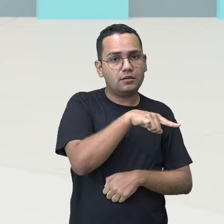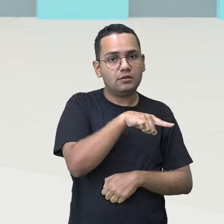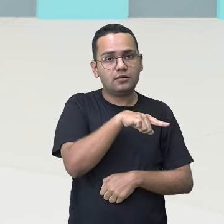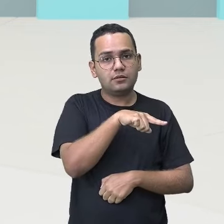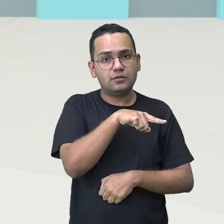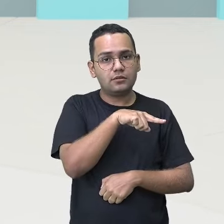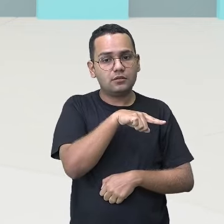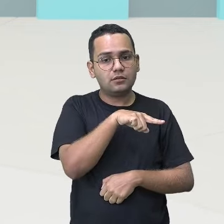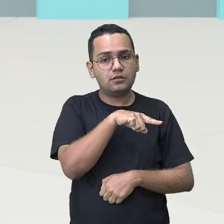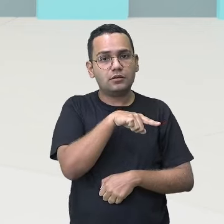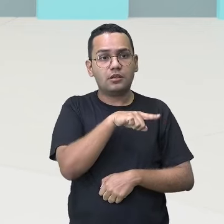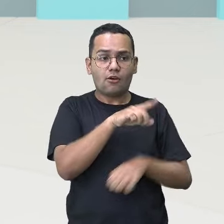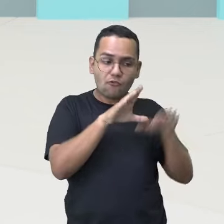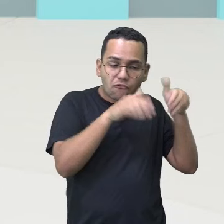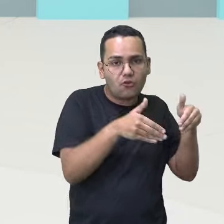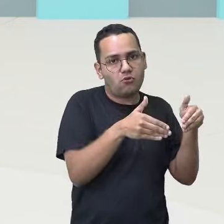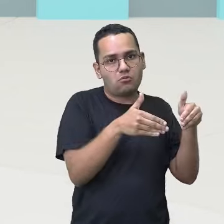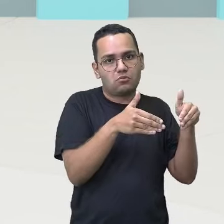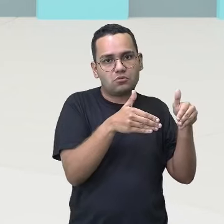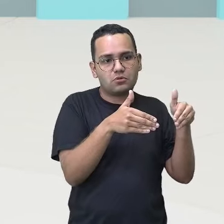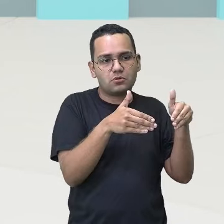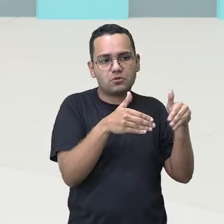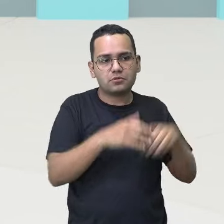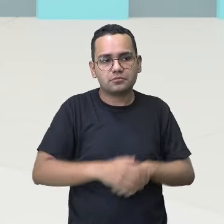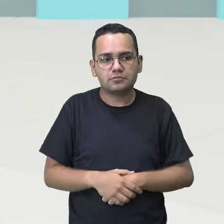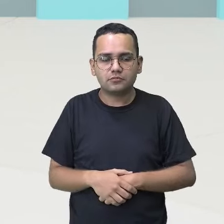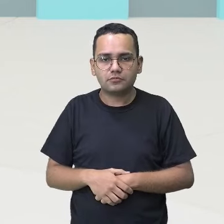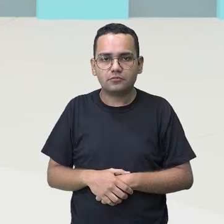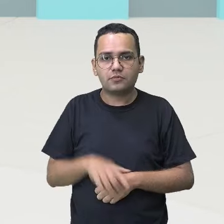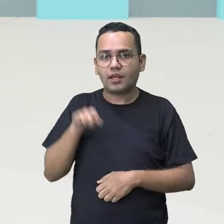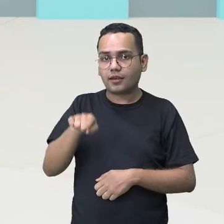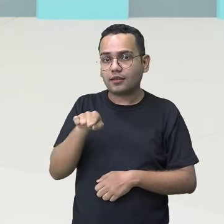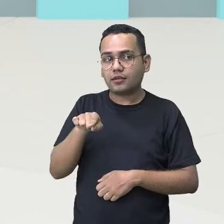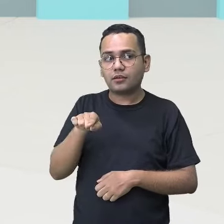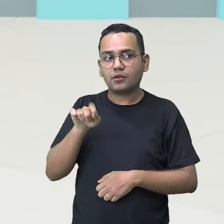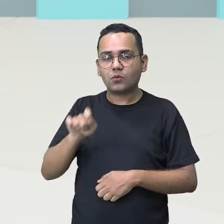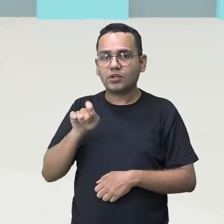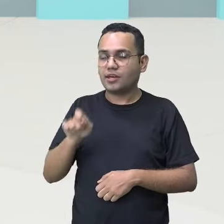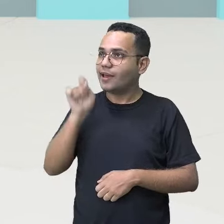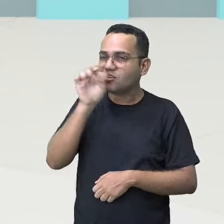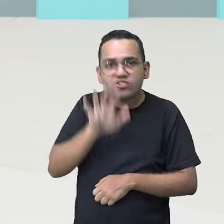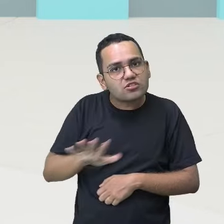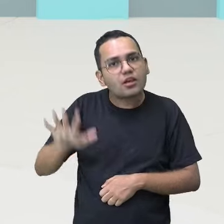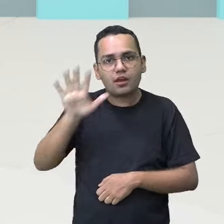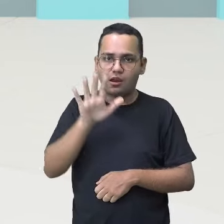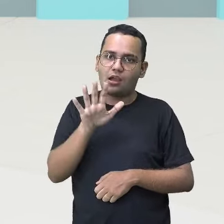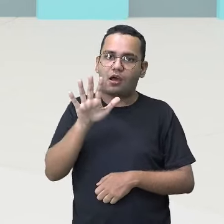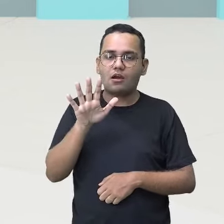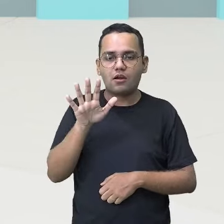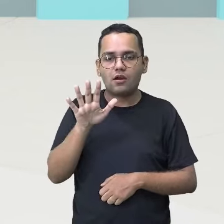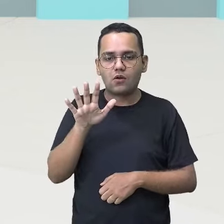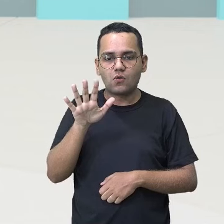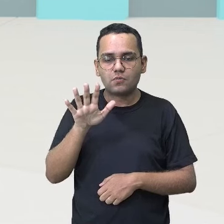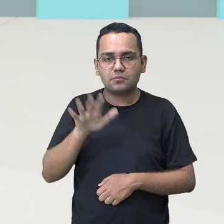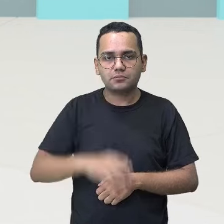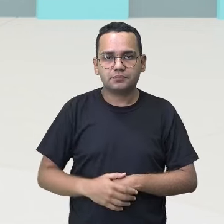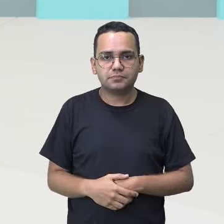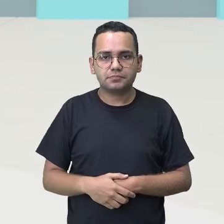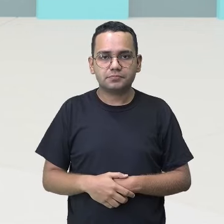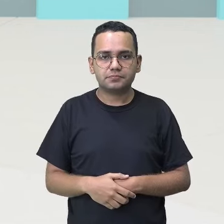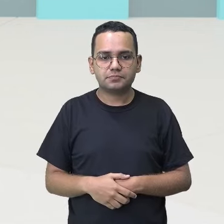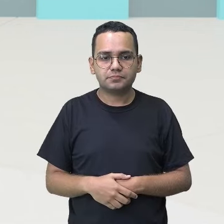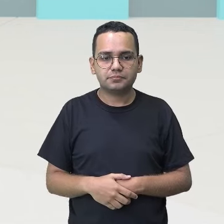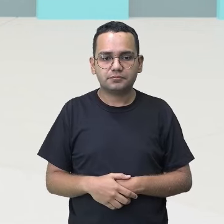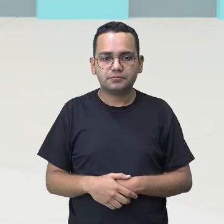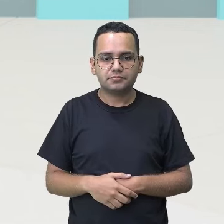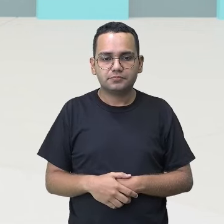repetindo eu restrinjo eu especifico e na explicativa eu generalizo a característica para todos